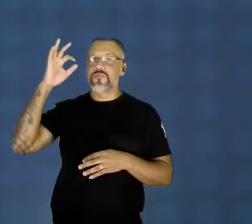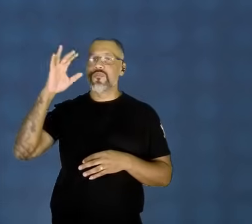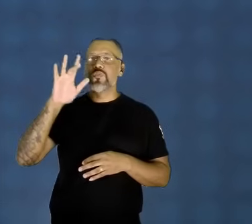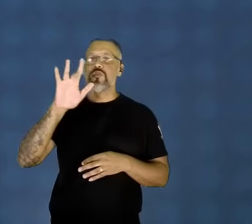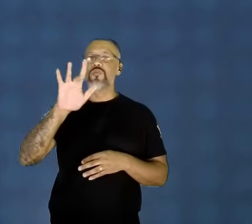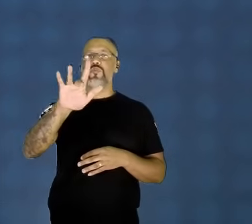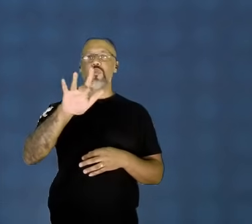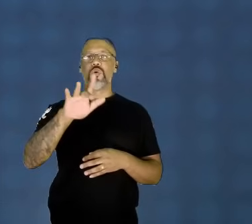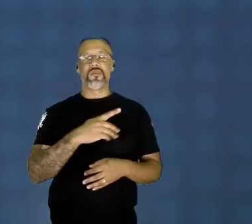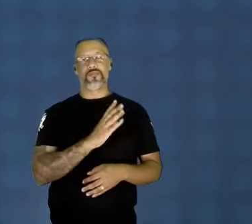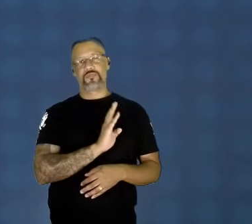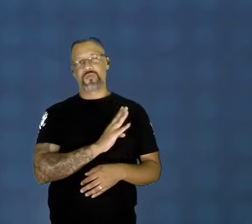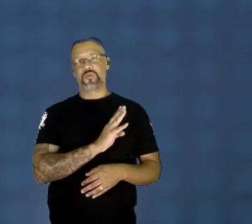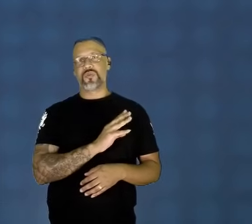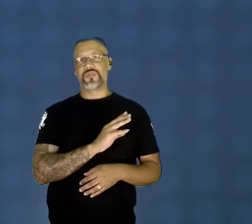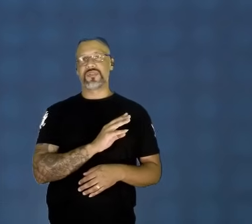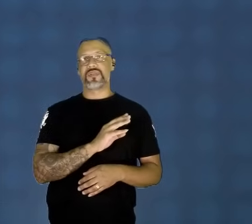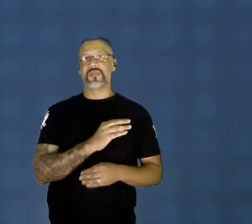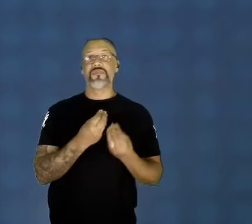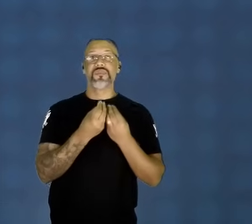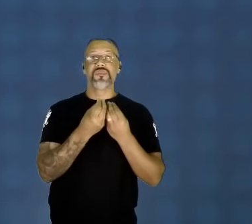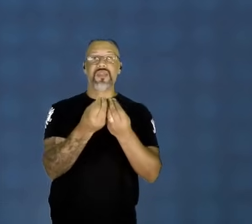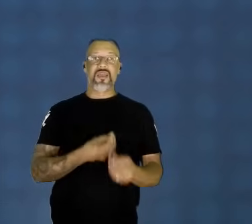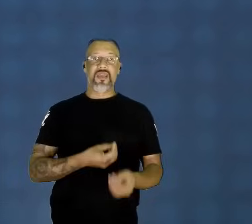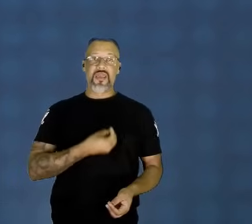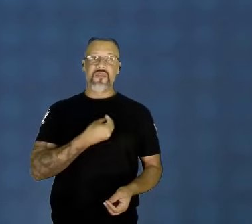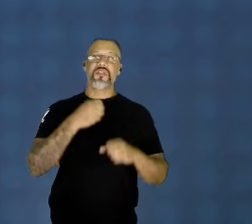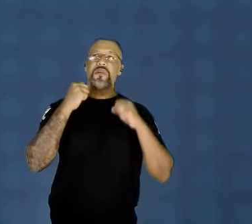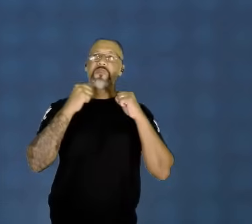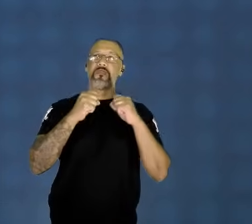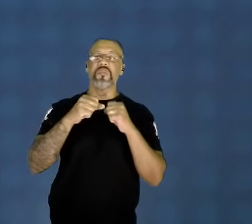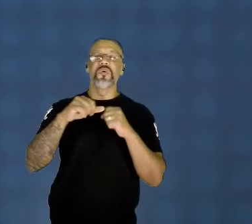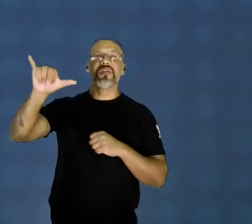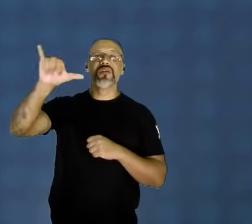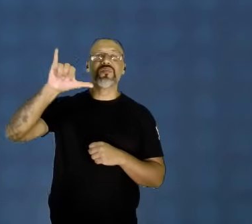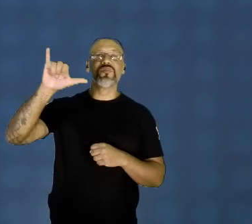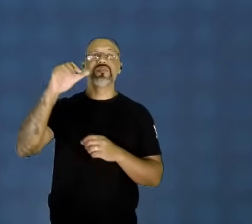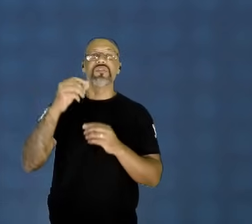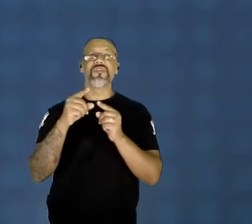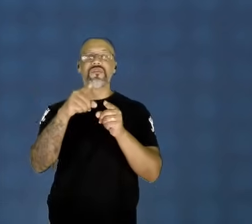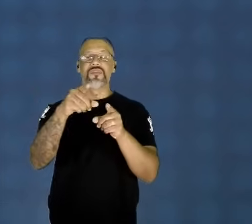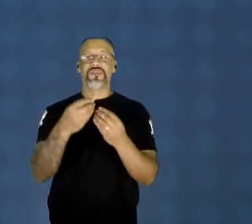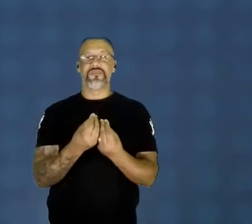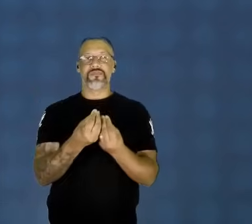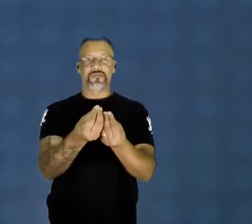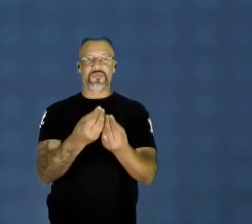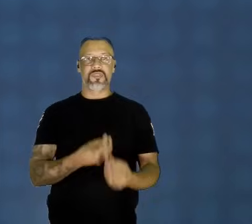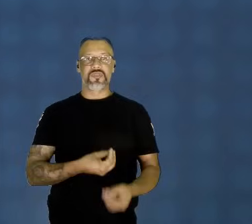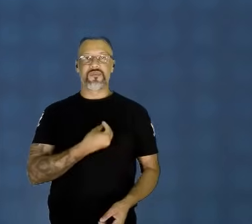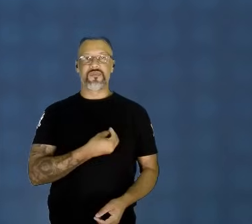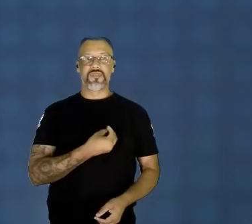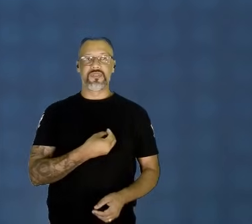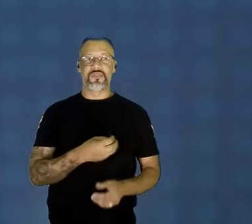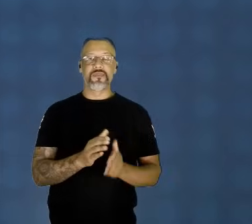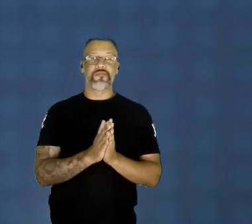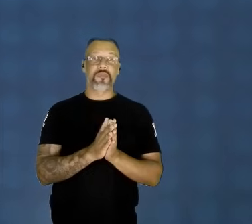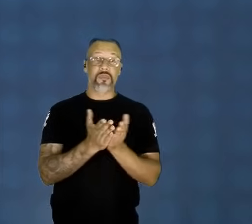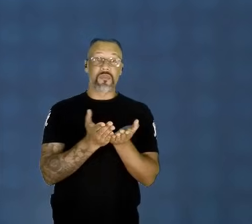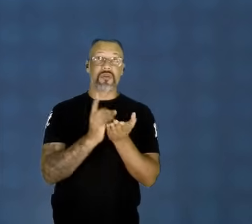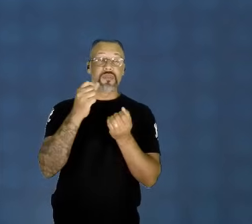trazendo vida, poder e unção. Leve suas expectativas para Deus falar com você. Mateus 15, 21 diz